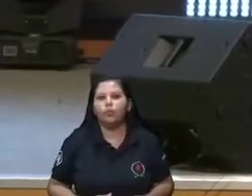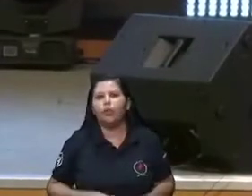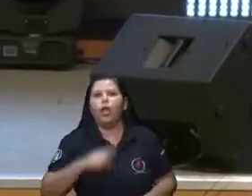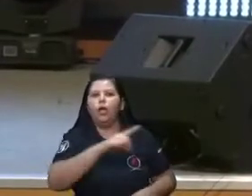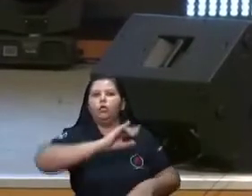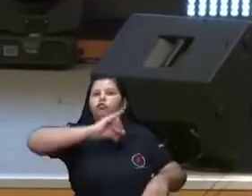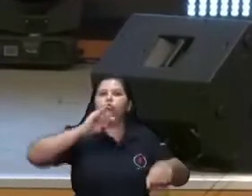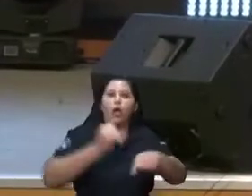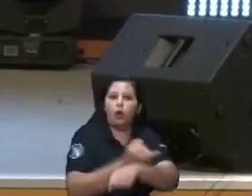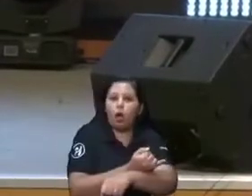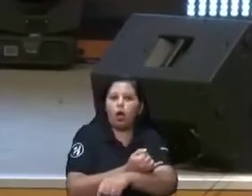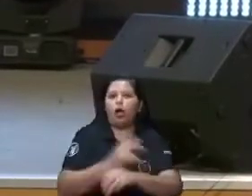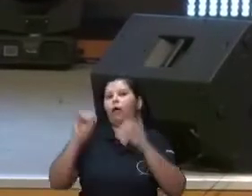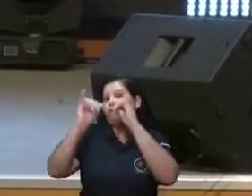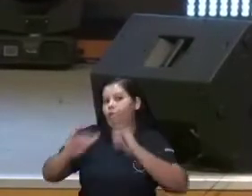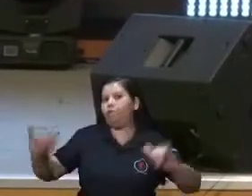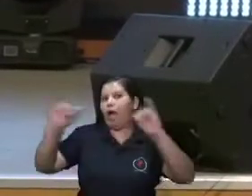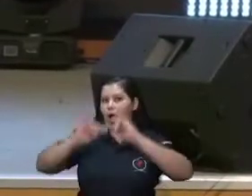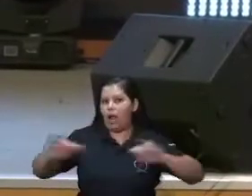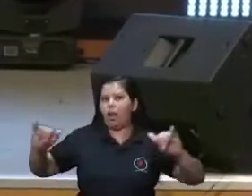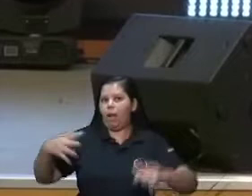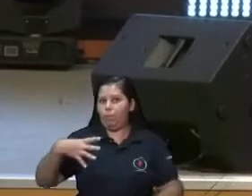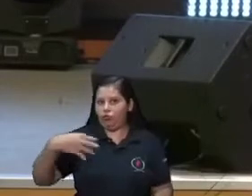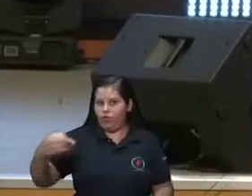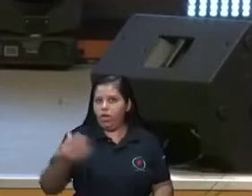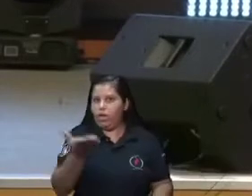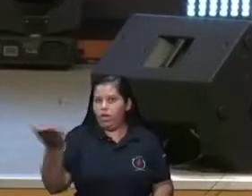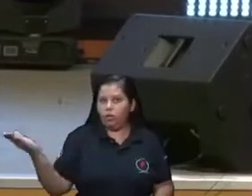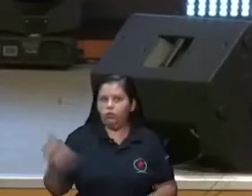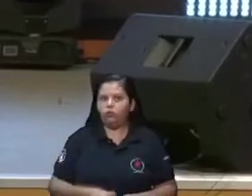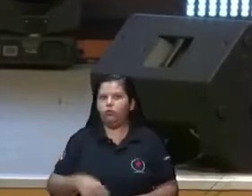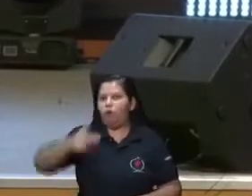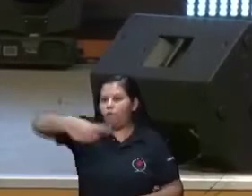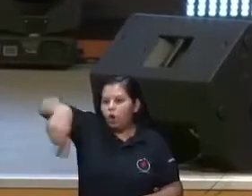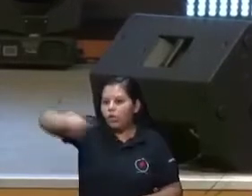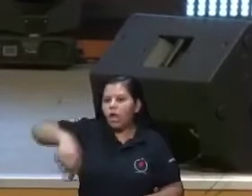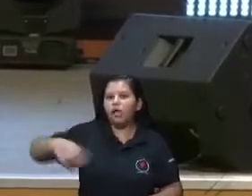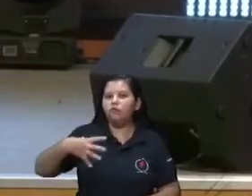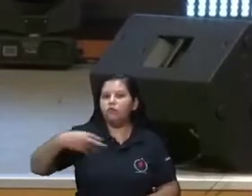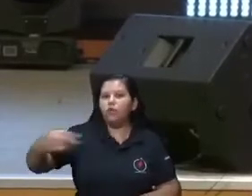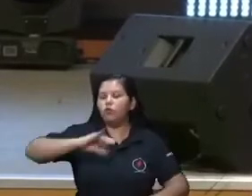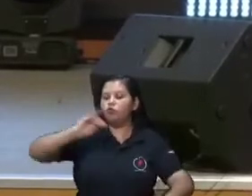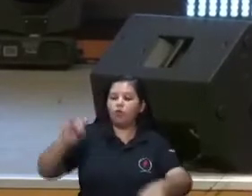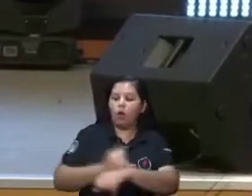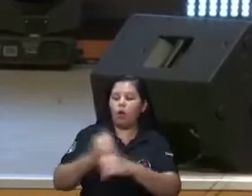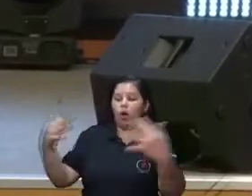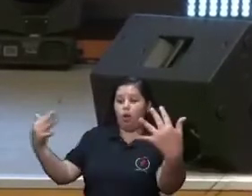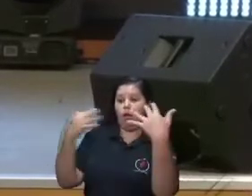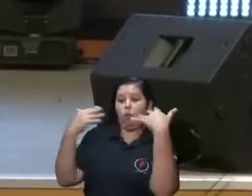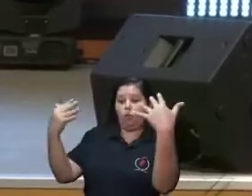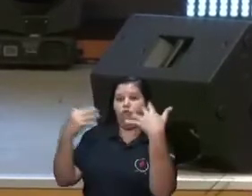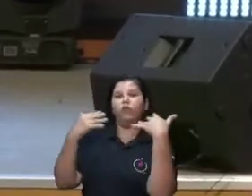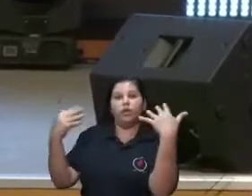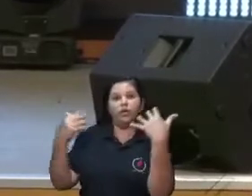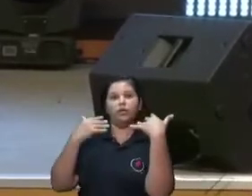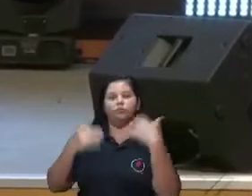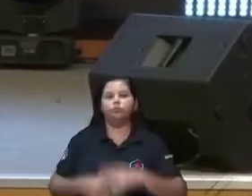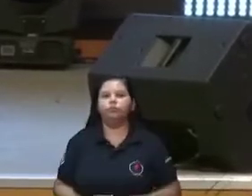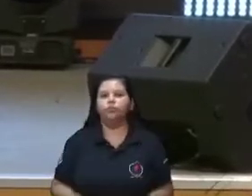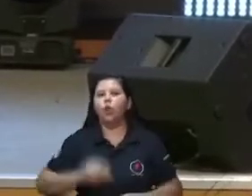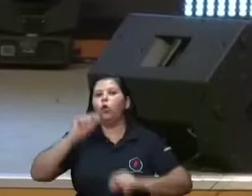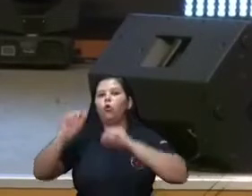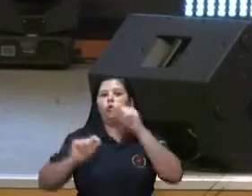ouvi-me, filhos de Jacó, O que